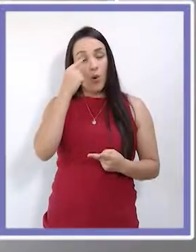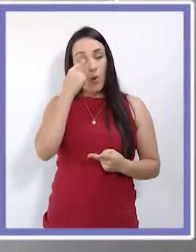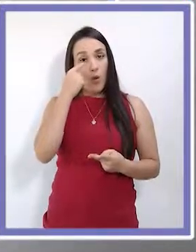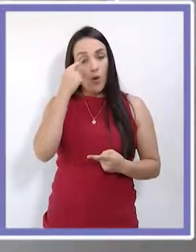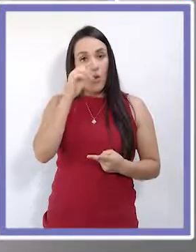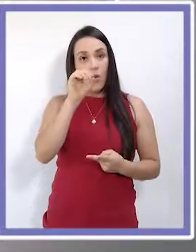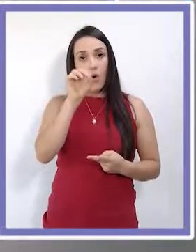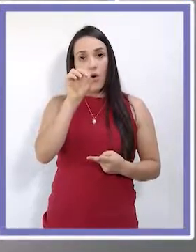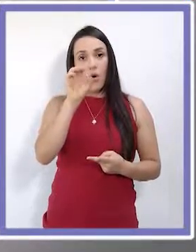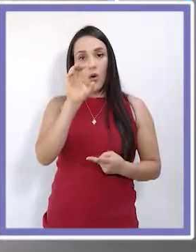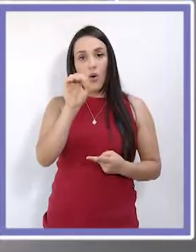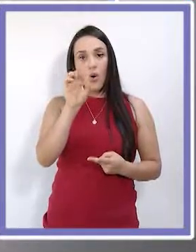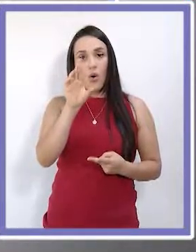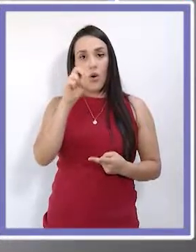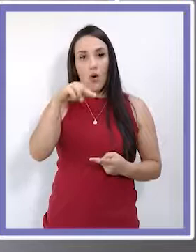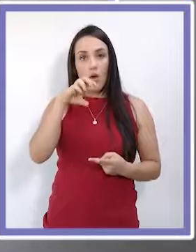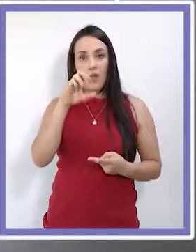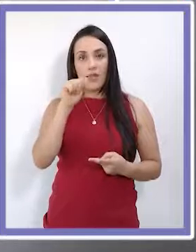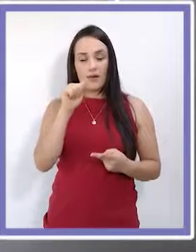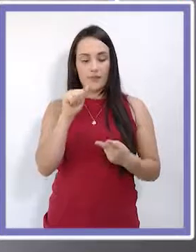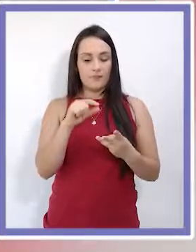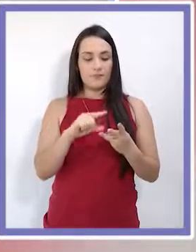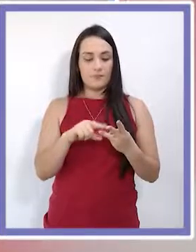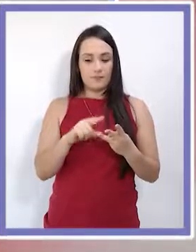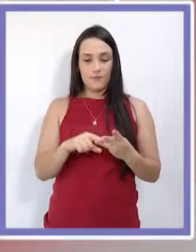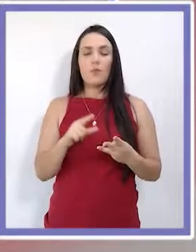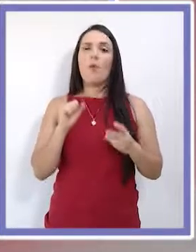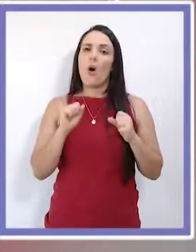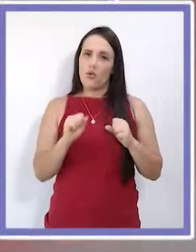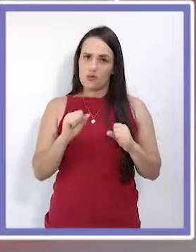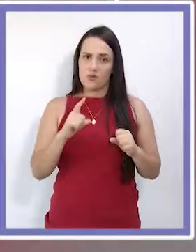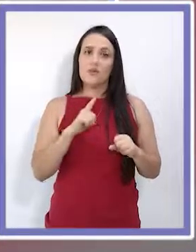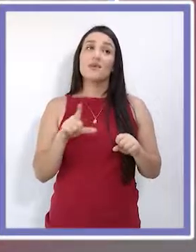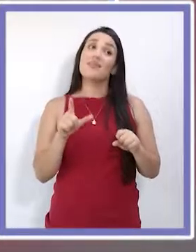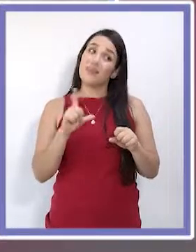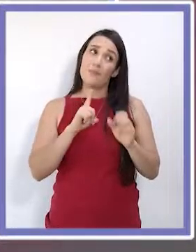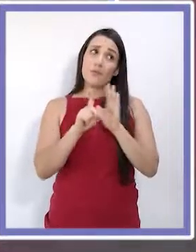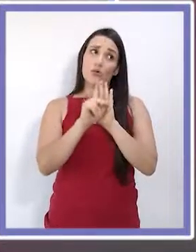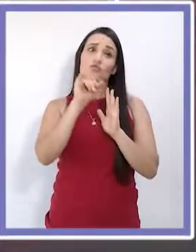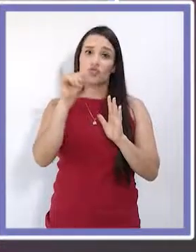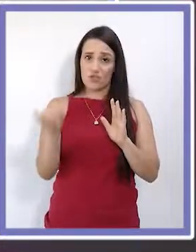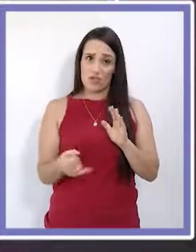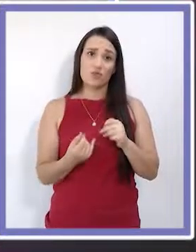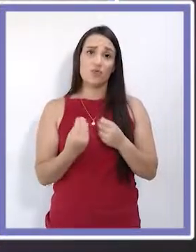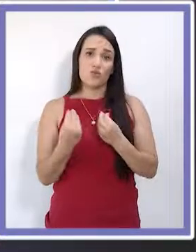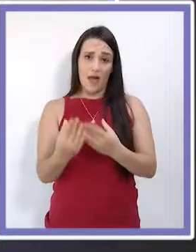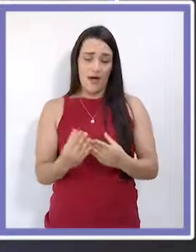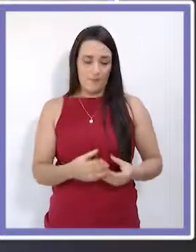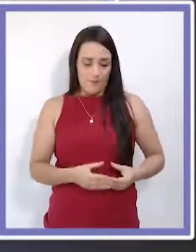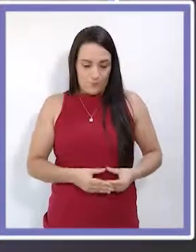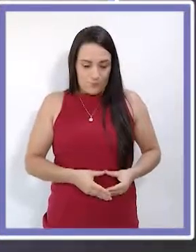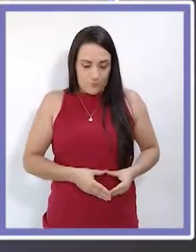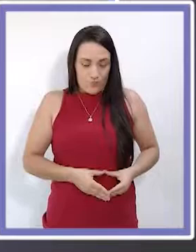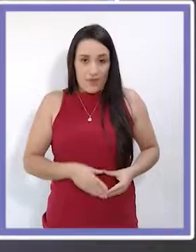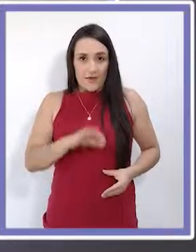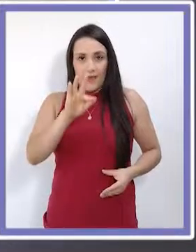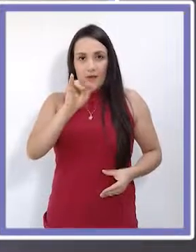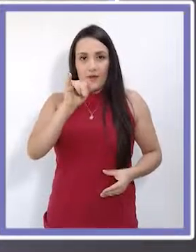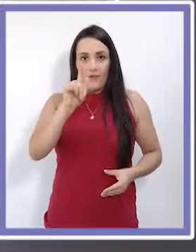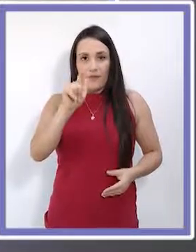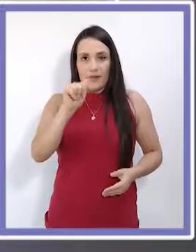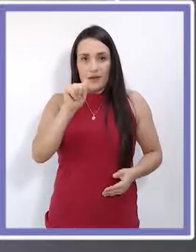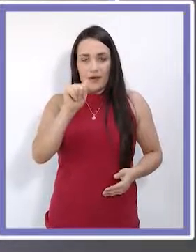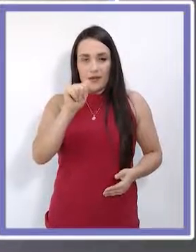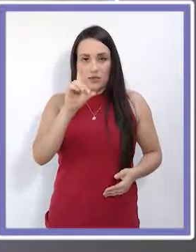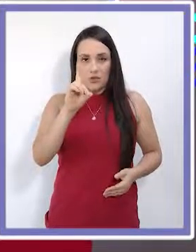de ossos, né. Nós temos um projeto para fazer transplante de fígado aqui no nosso estado, que a gente precisa atender os nossos pacientes,